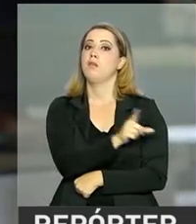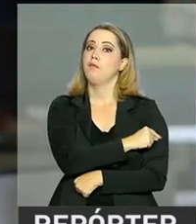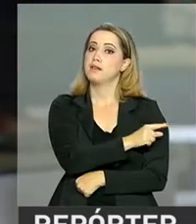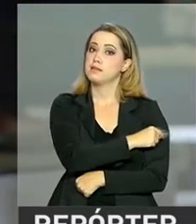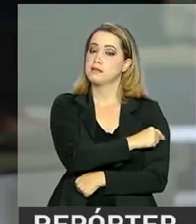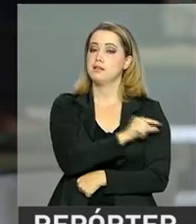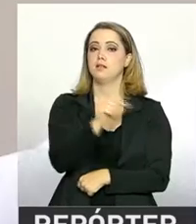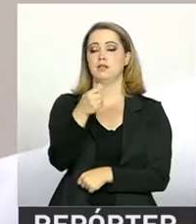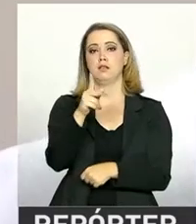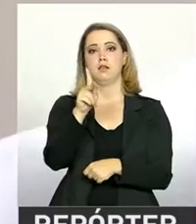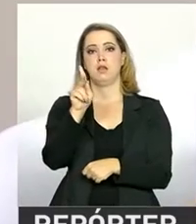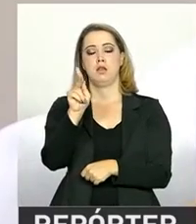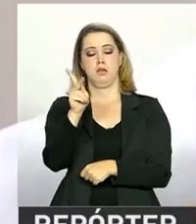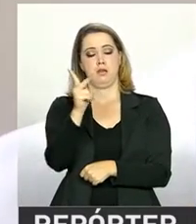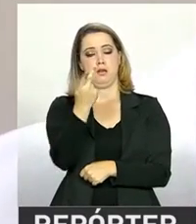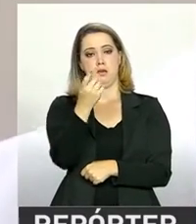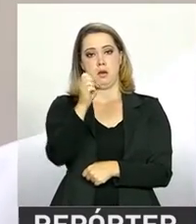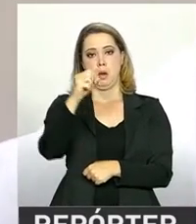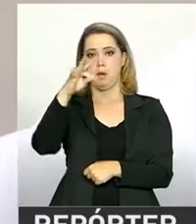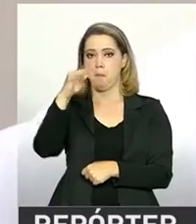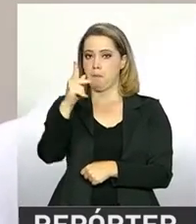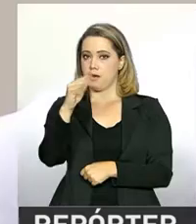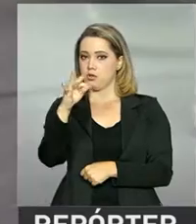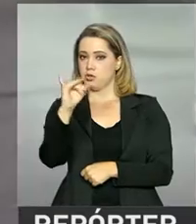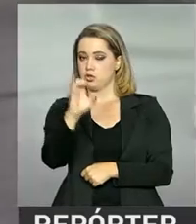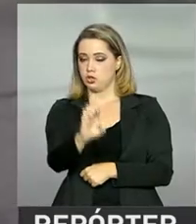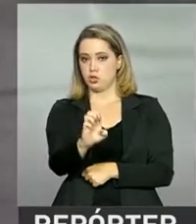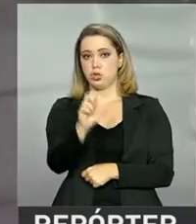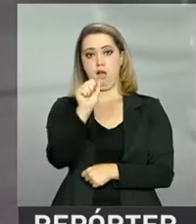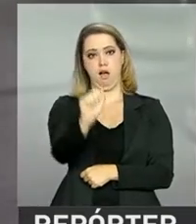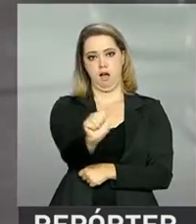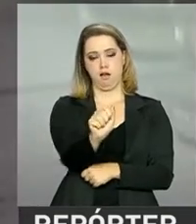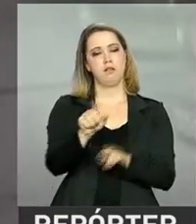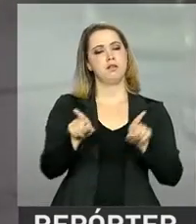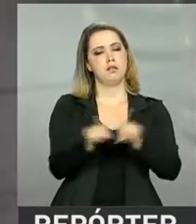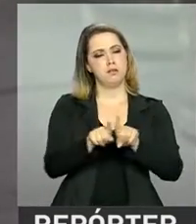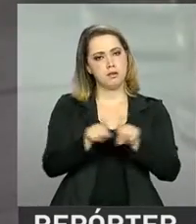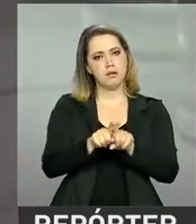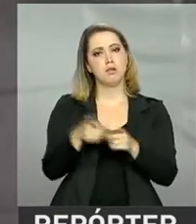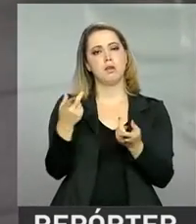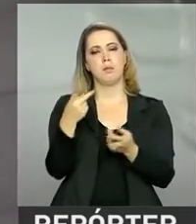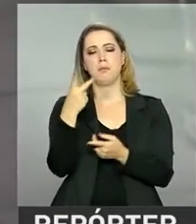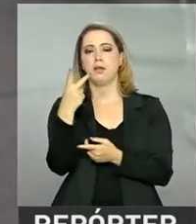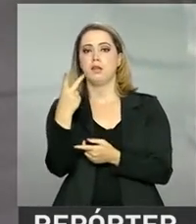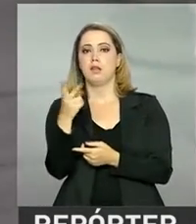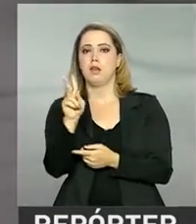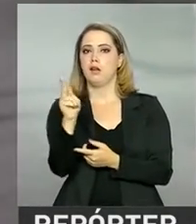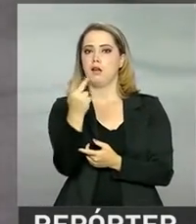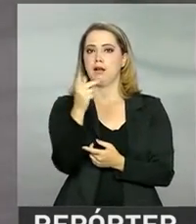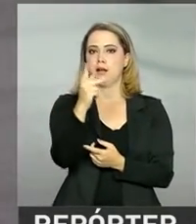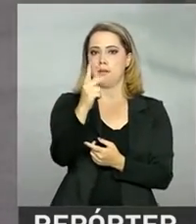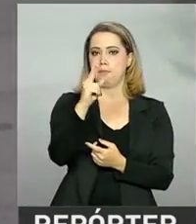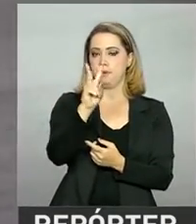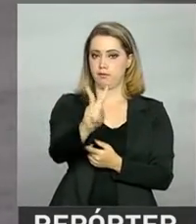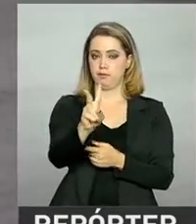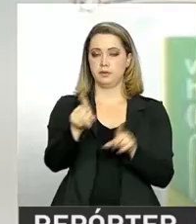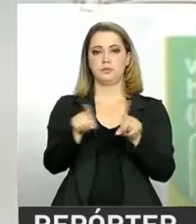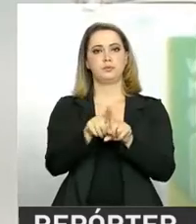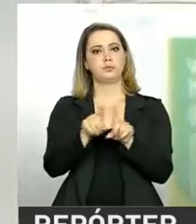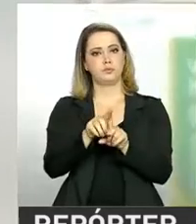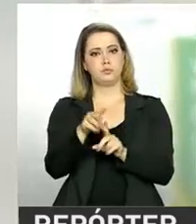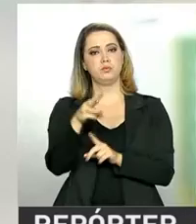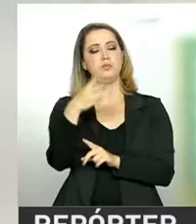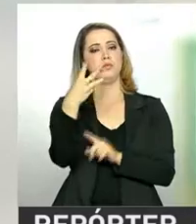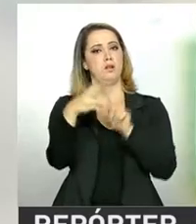ea partir de 22 de fevereiro no caso das vacinas contra o hpv e da tríplice como você falou ela age contra